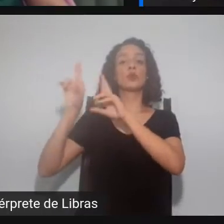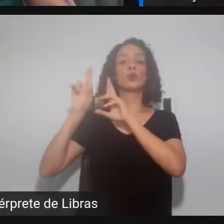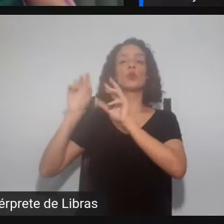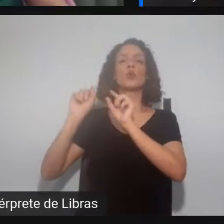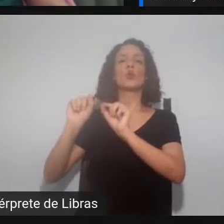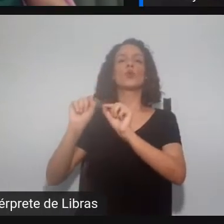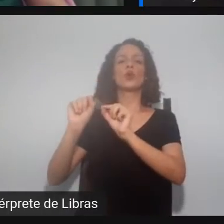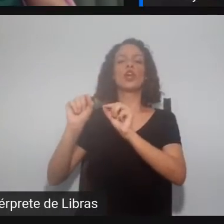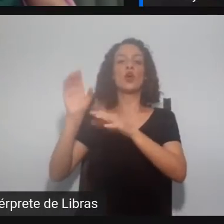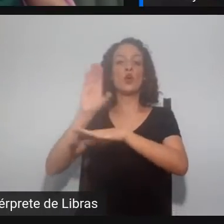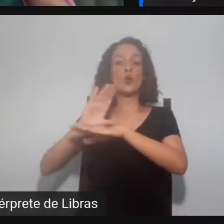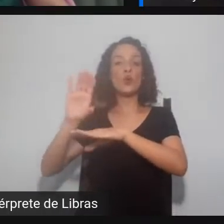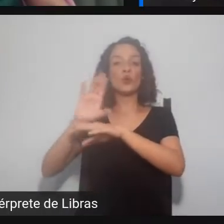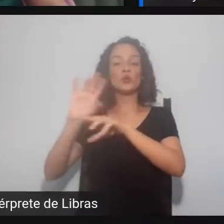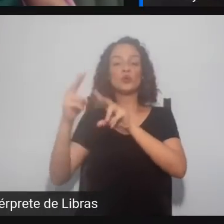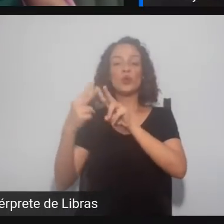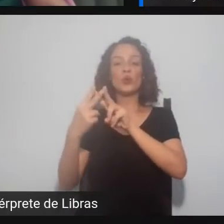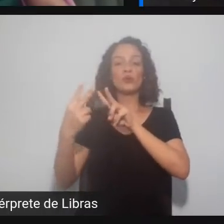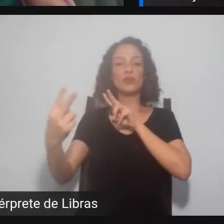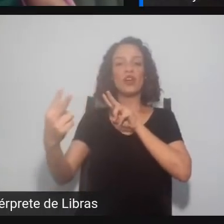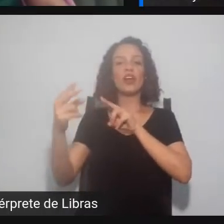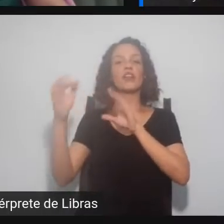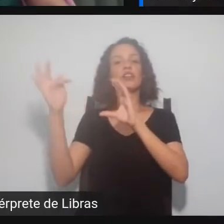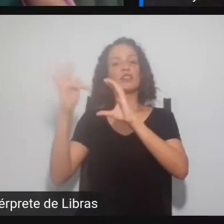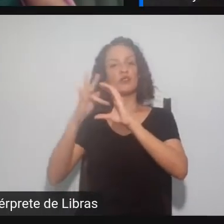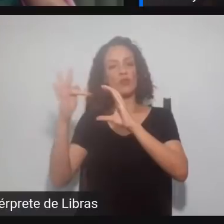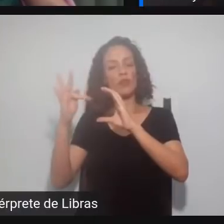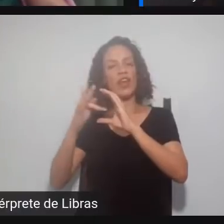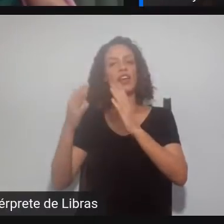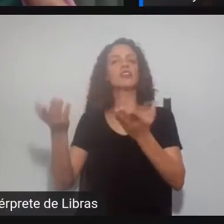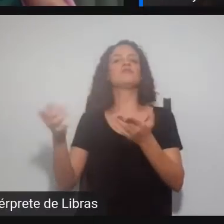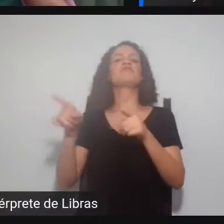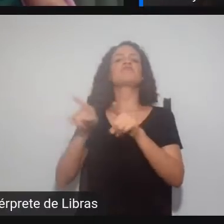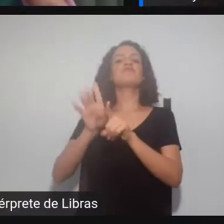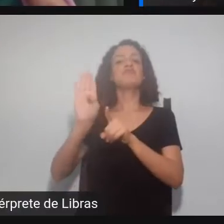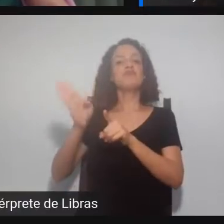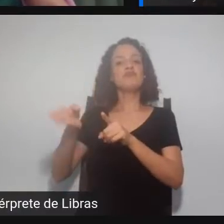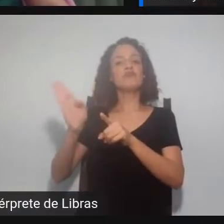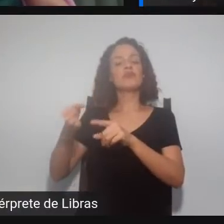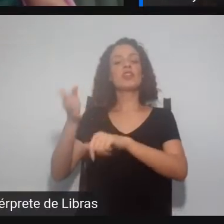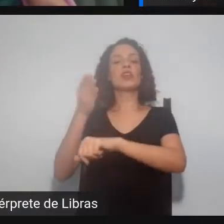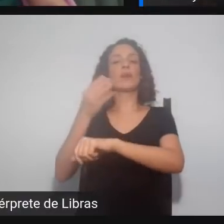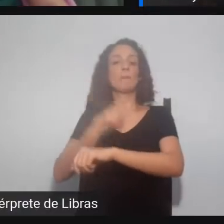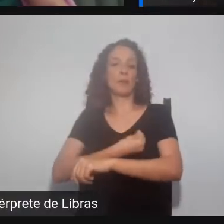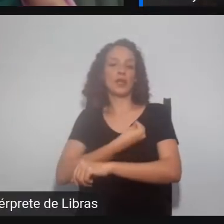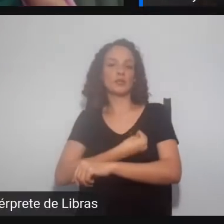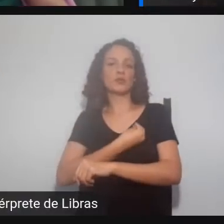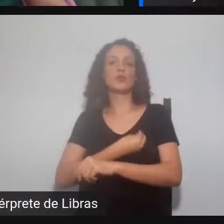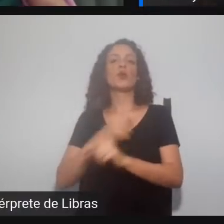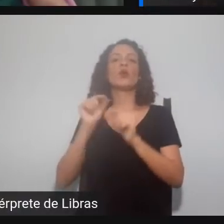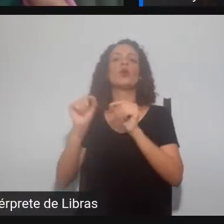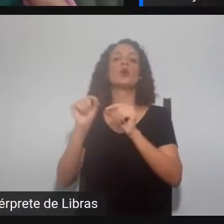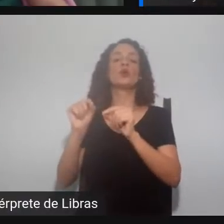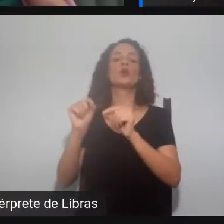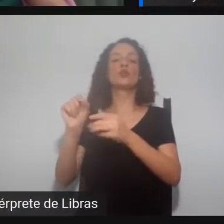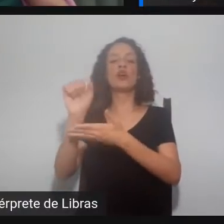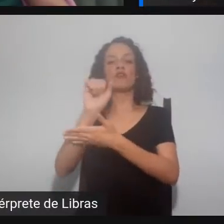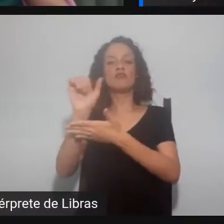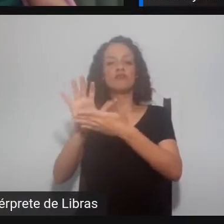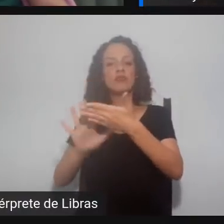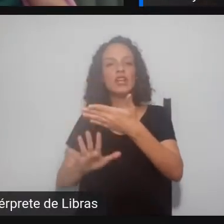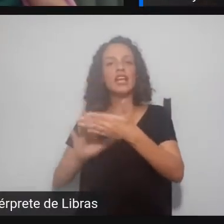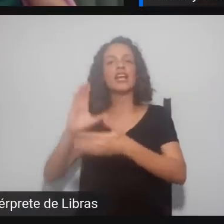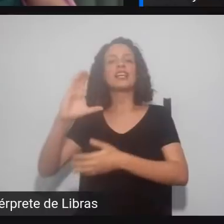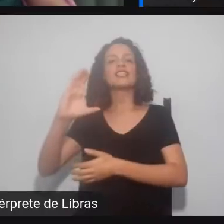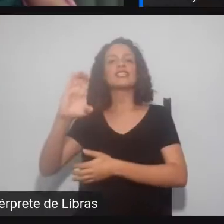participou como formadora, pesquisadora do Centro de Alfabetização, Leitura e Escrita, o CEALE, da